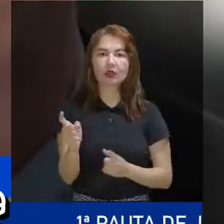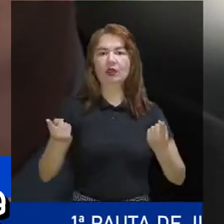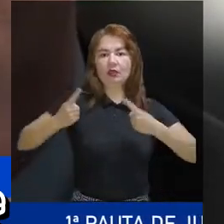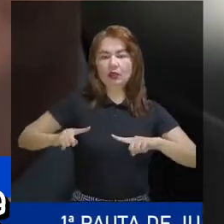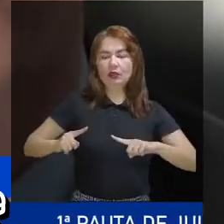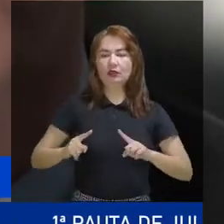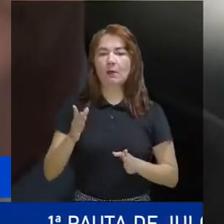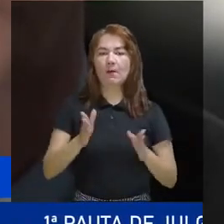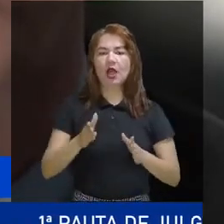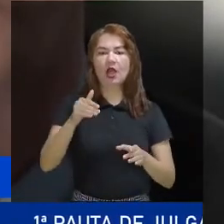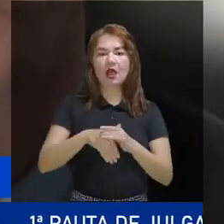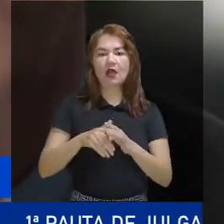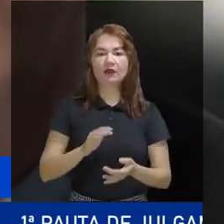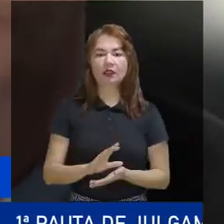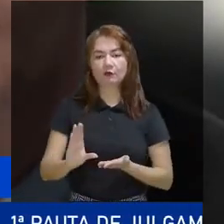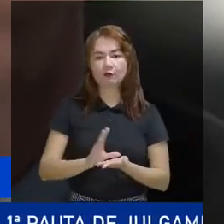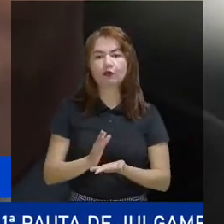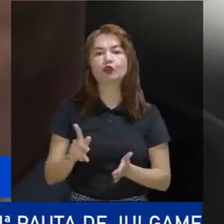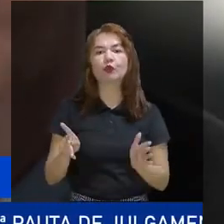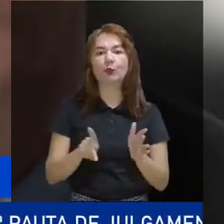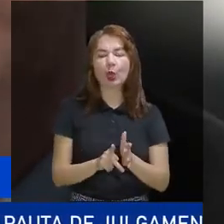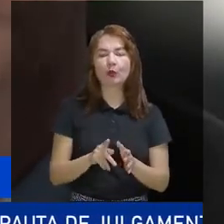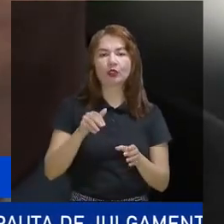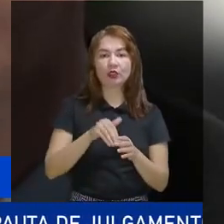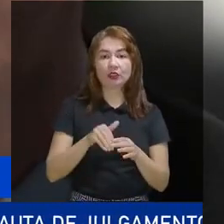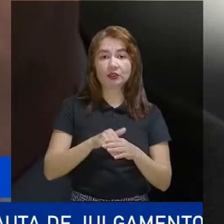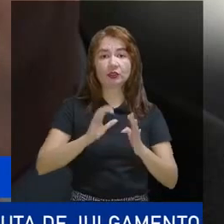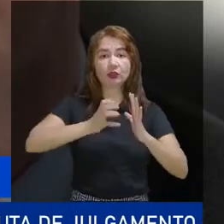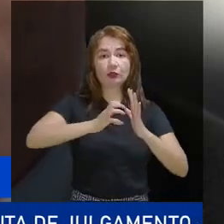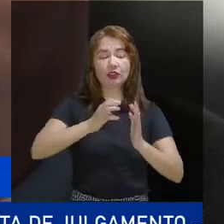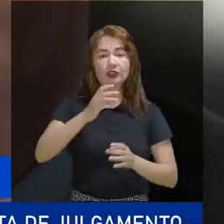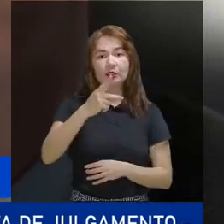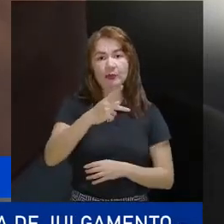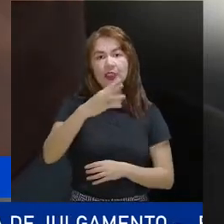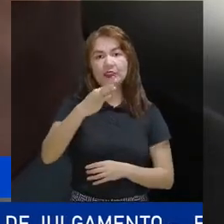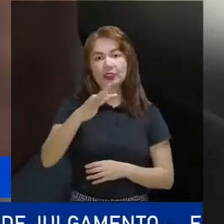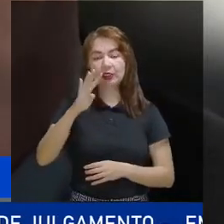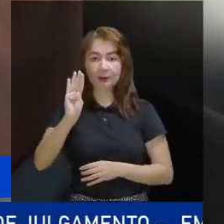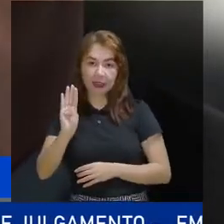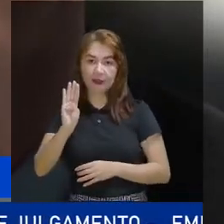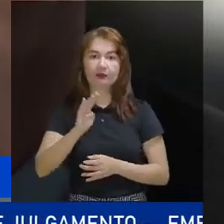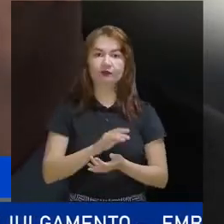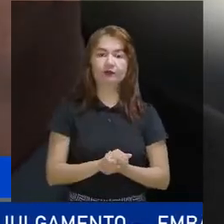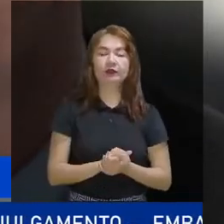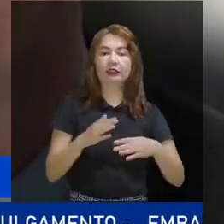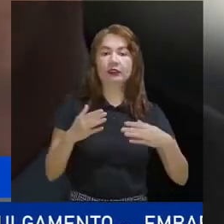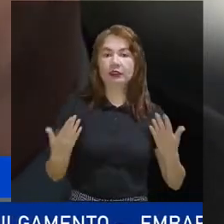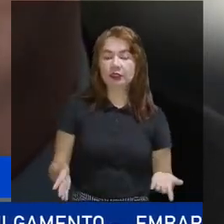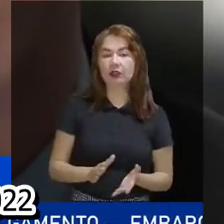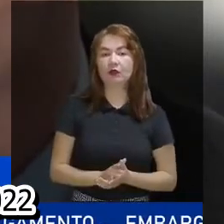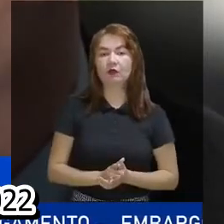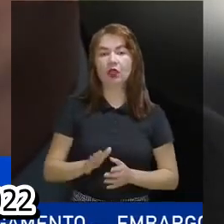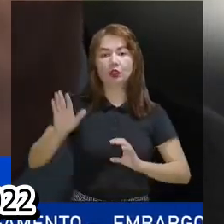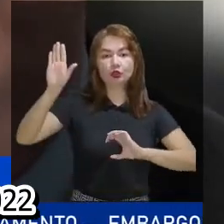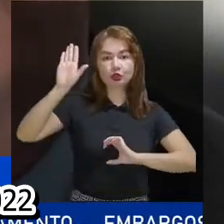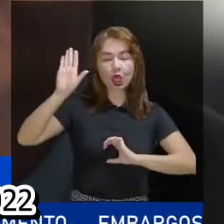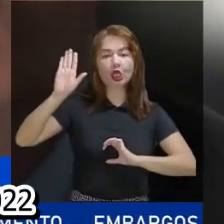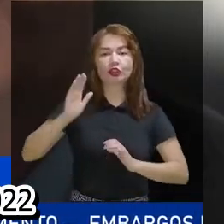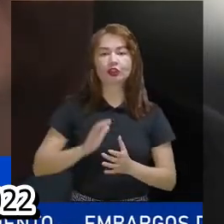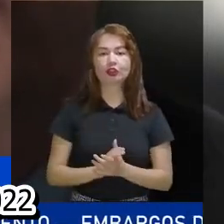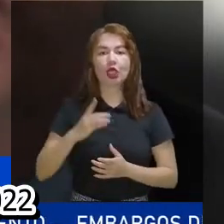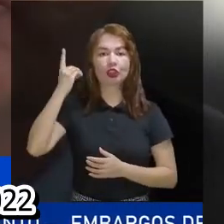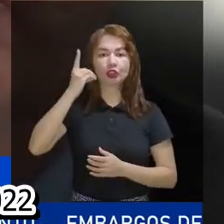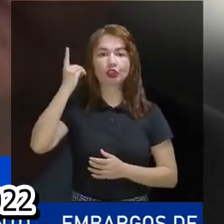contra a distribuição de verba do fundo eleitoral pelo Partido Trabalhista Brasileiro, PTB, entre os candidatos ao cargo de